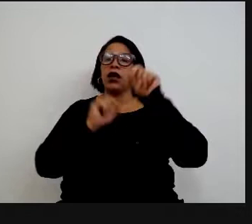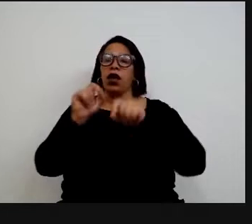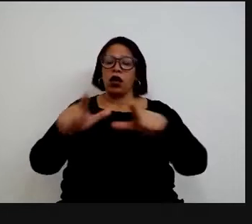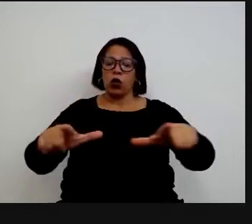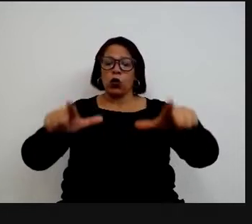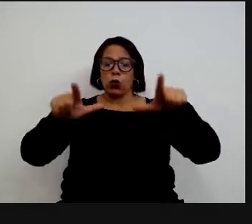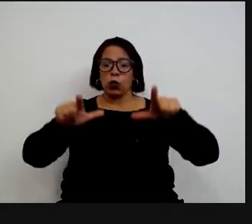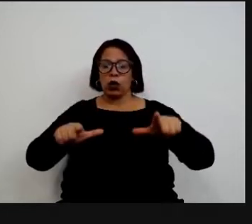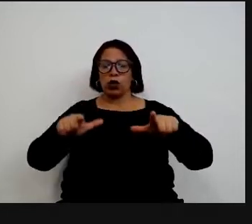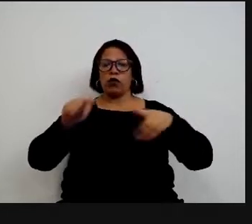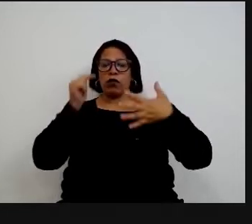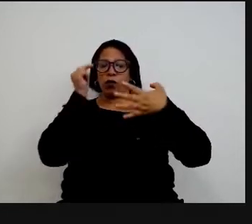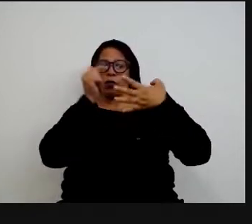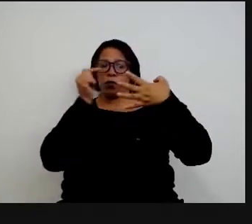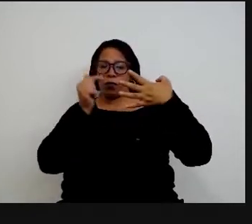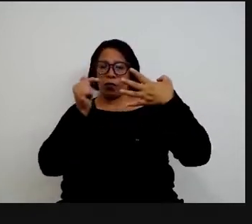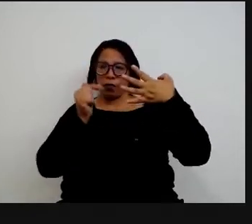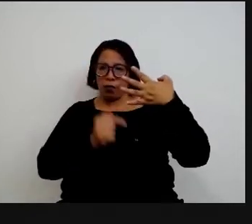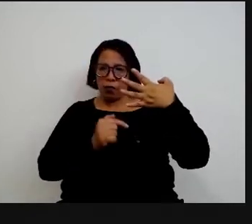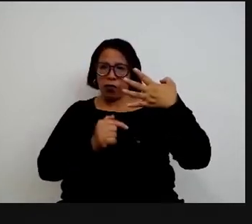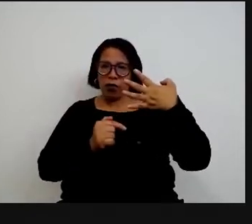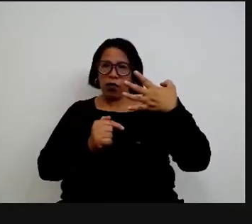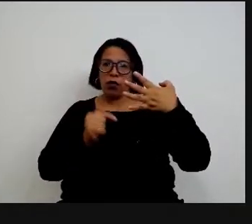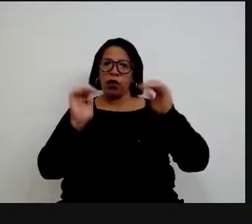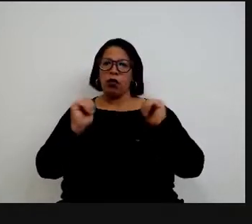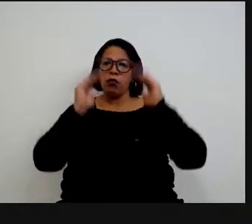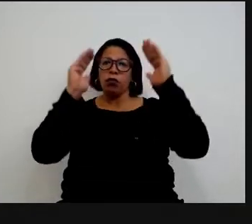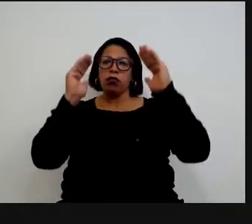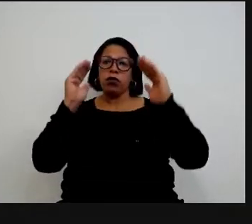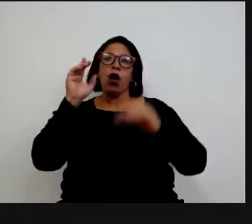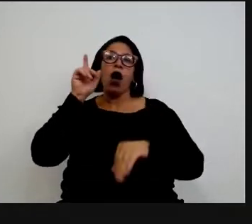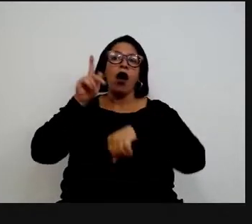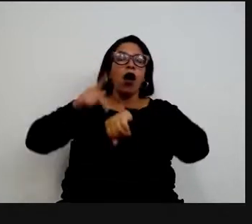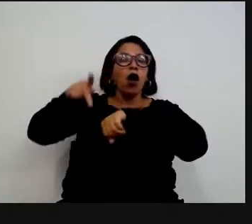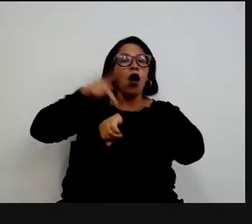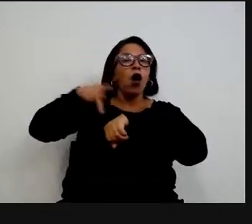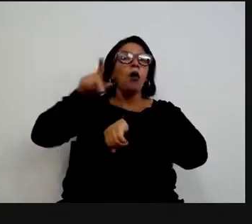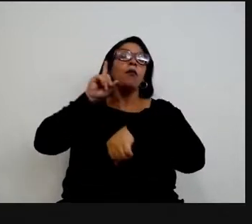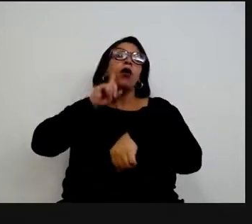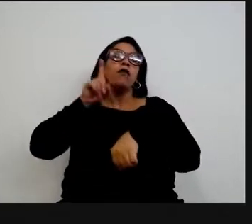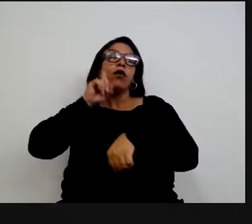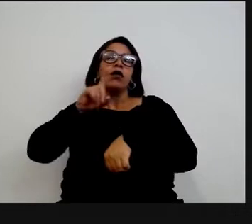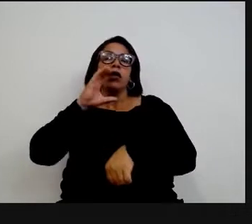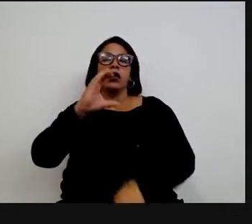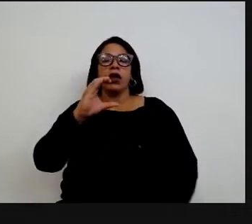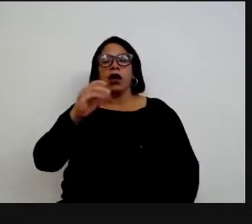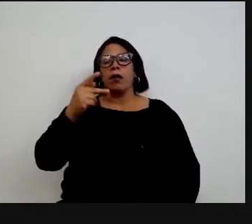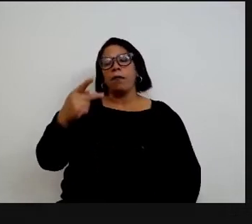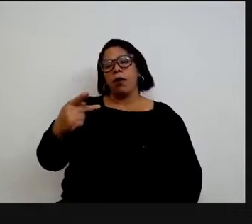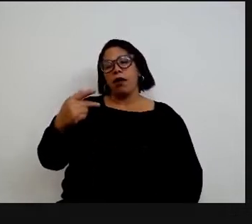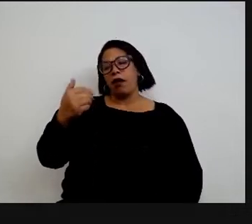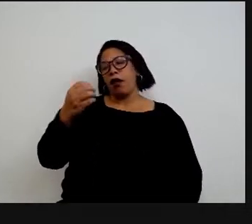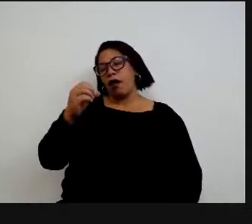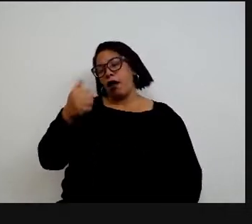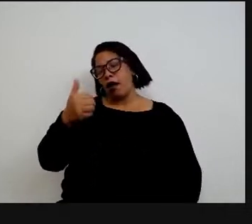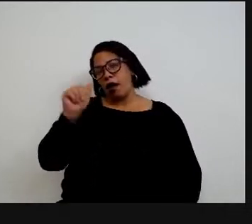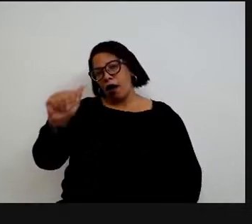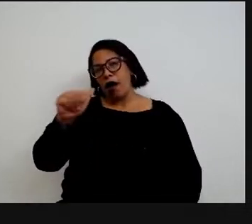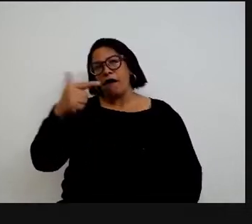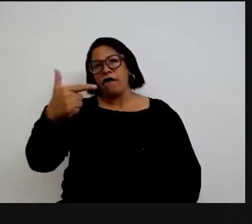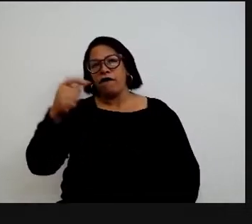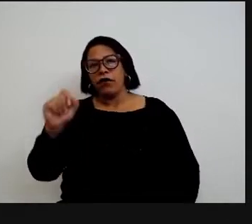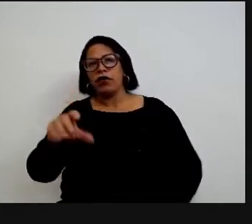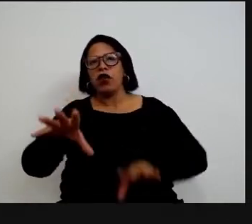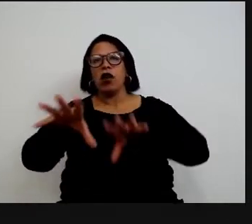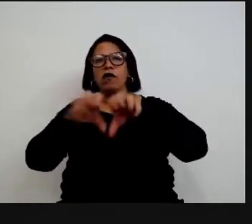as certificações Kirkpatrick 4 Levels, nível bronze, certificação CPA 20 por dominância,